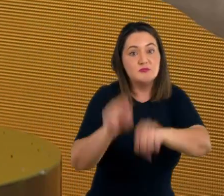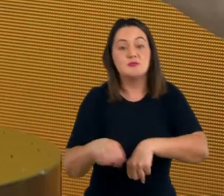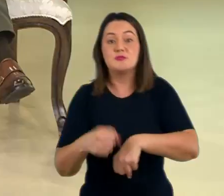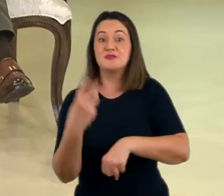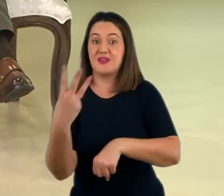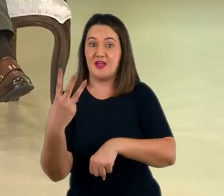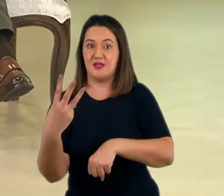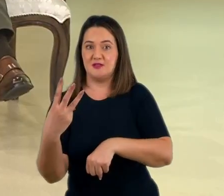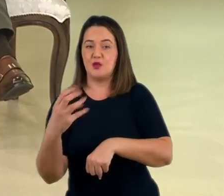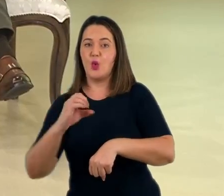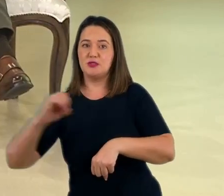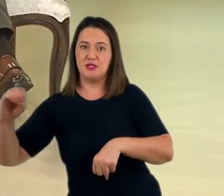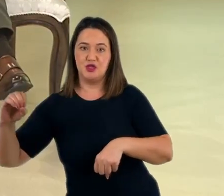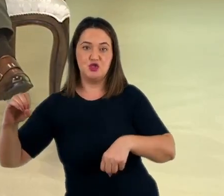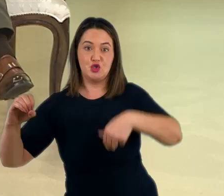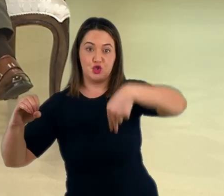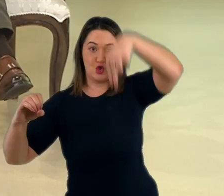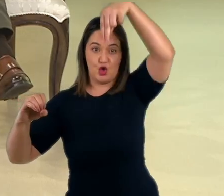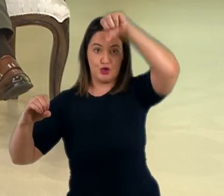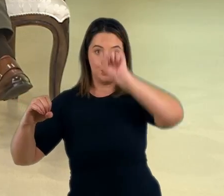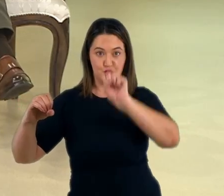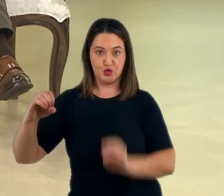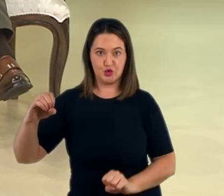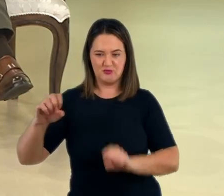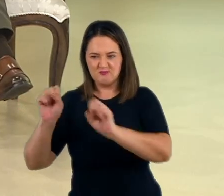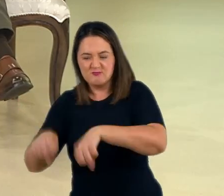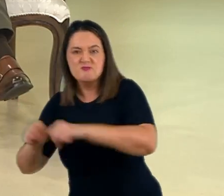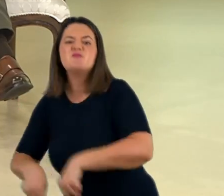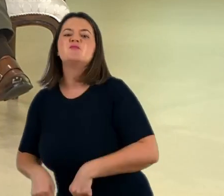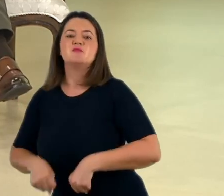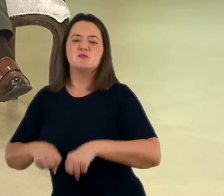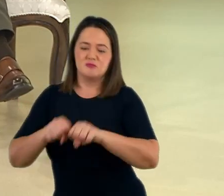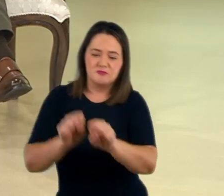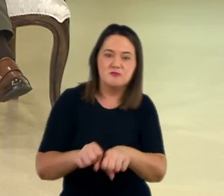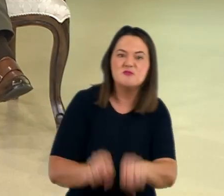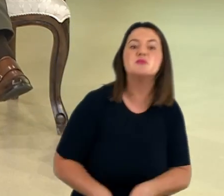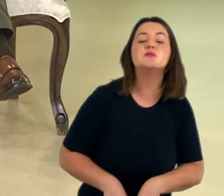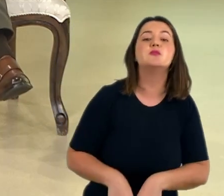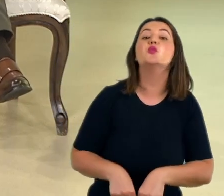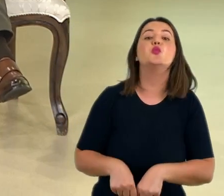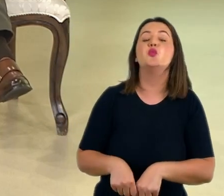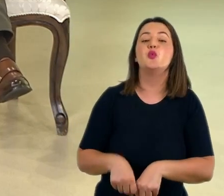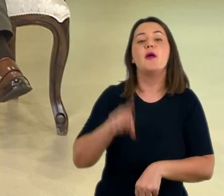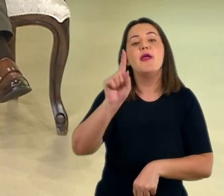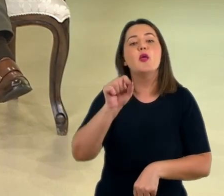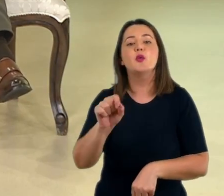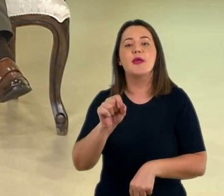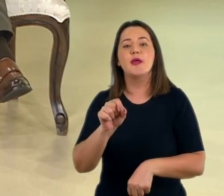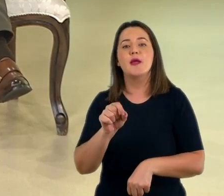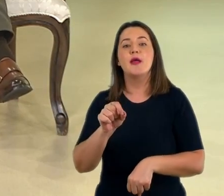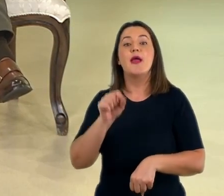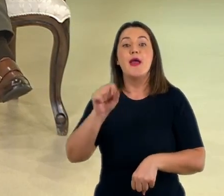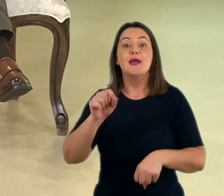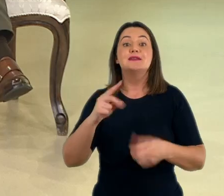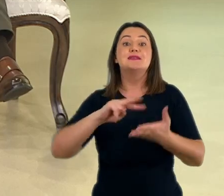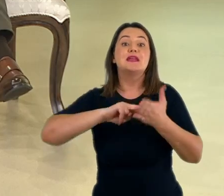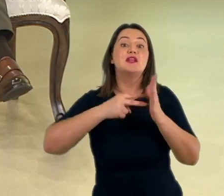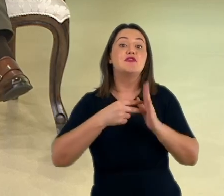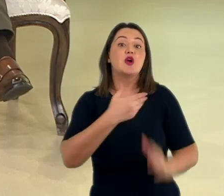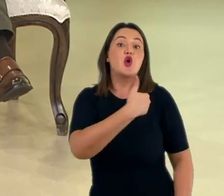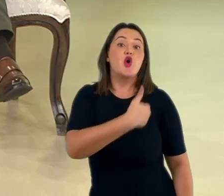para o norte e para o sul. Daniel 8, verso 4. Esse movimento tríplice do carneiro indicava